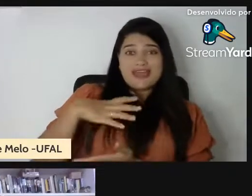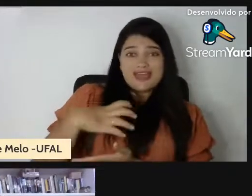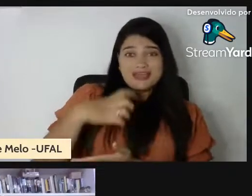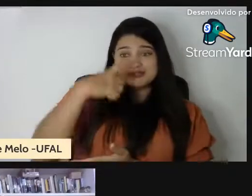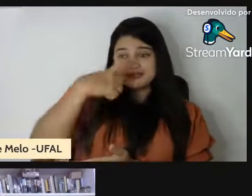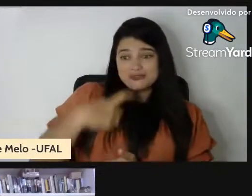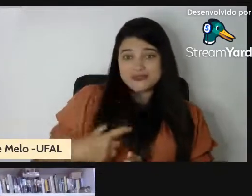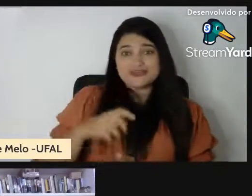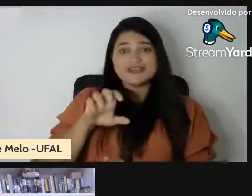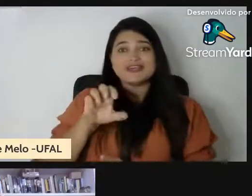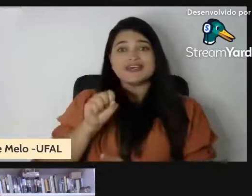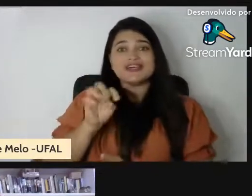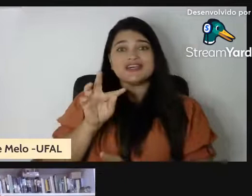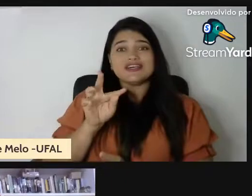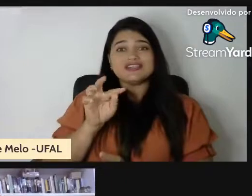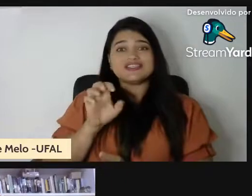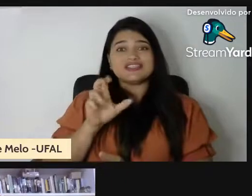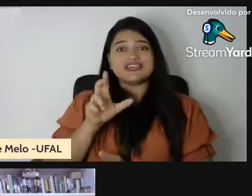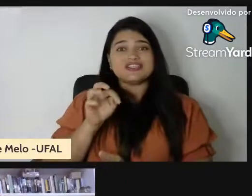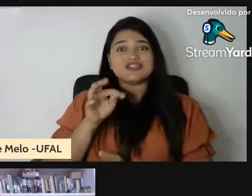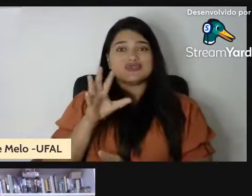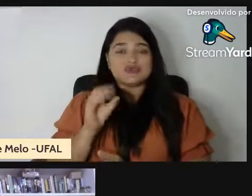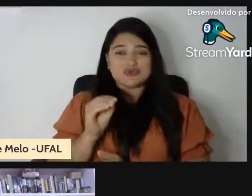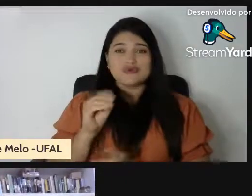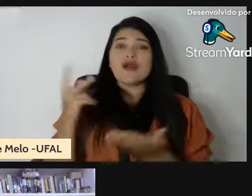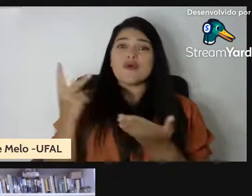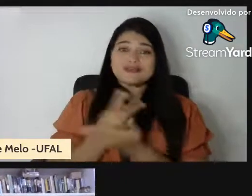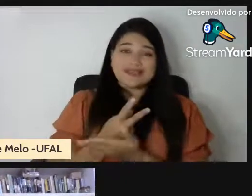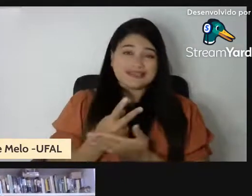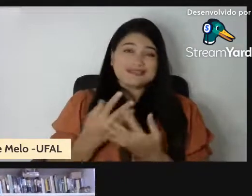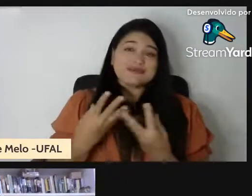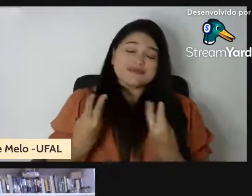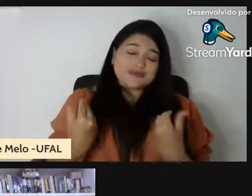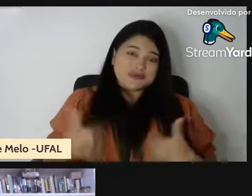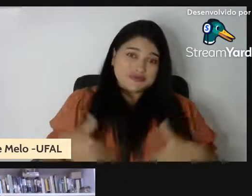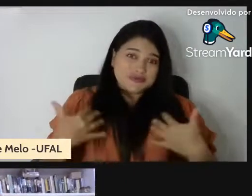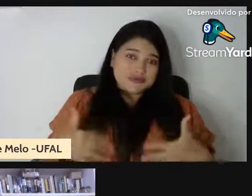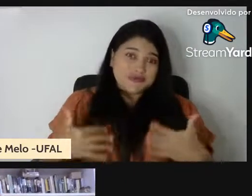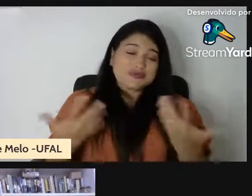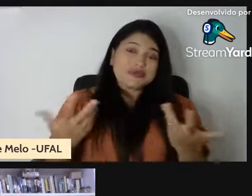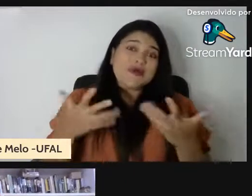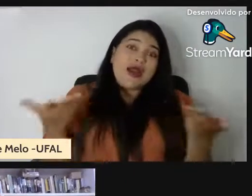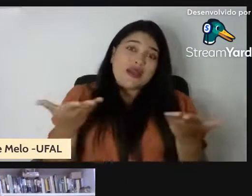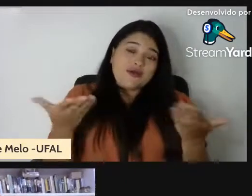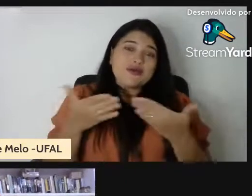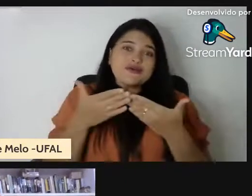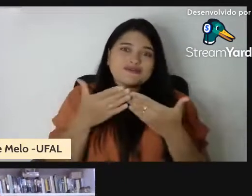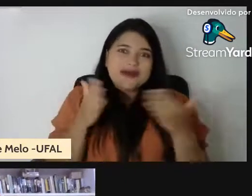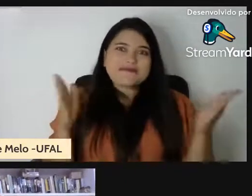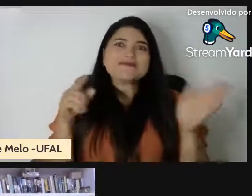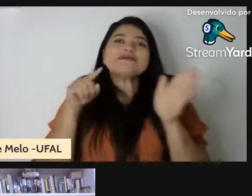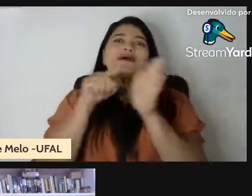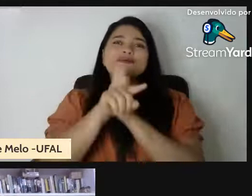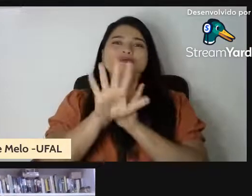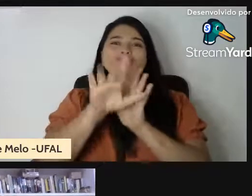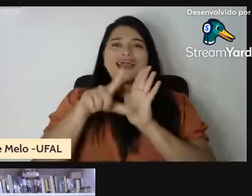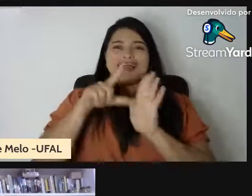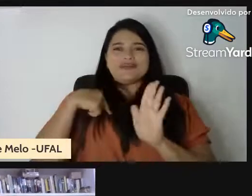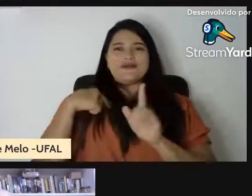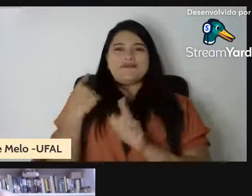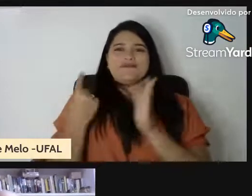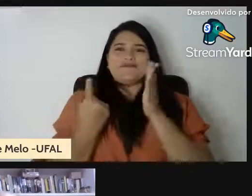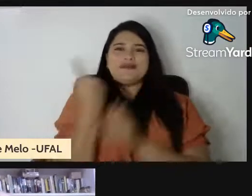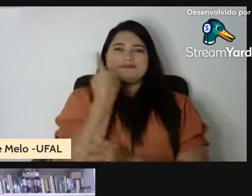que a interpretação se dá, né? Eu vou abrir, então, para as perguntas, mas eu vou fazer a primeira.